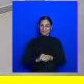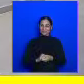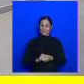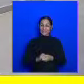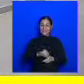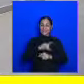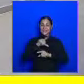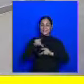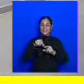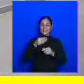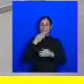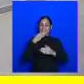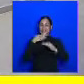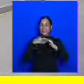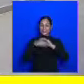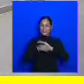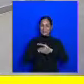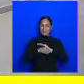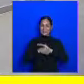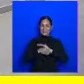Esse foi o sorteio da Timemania